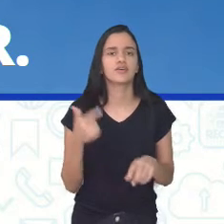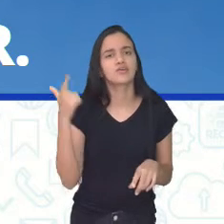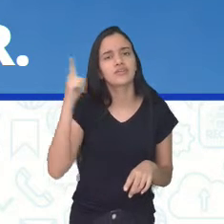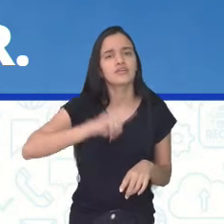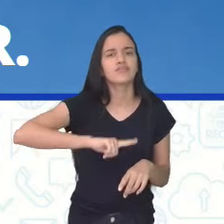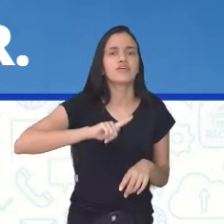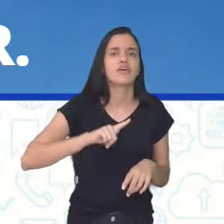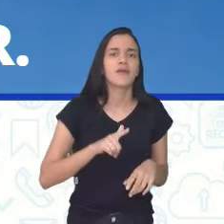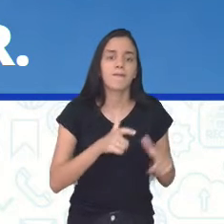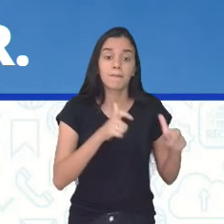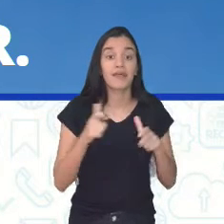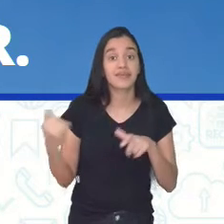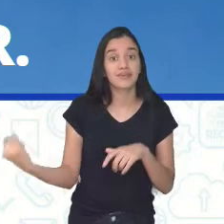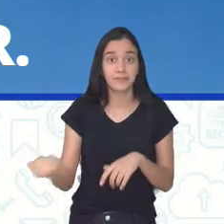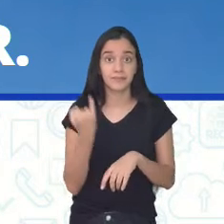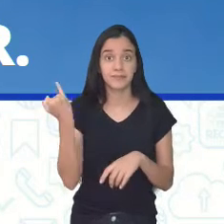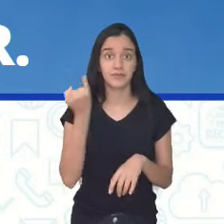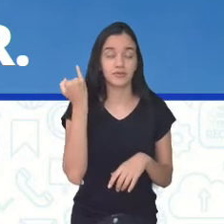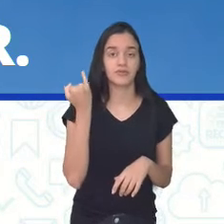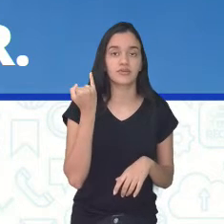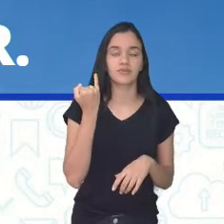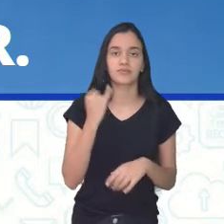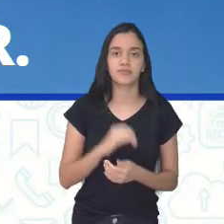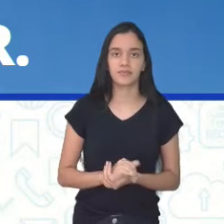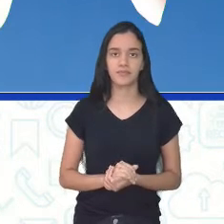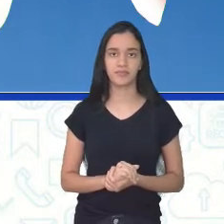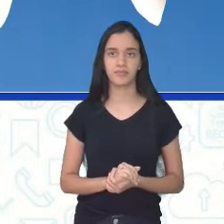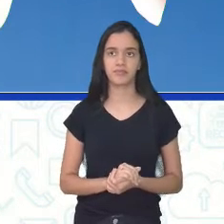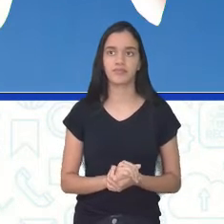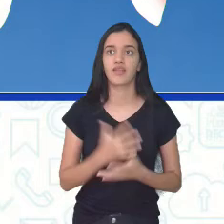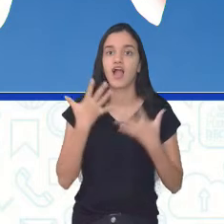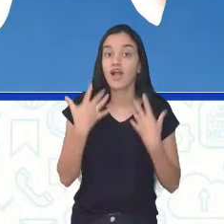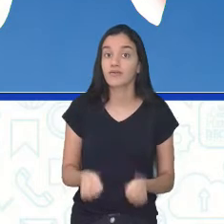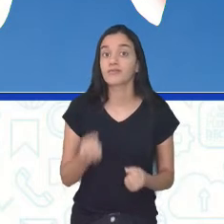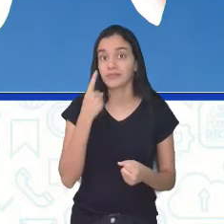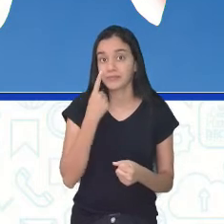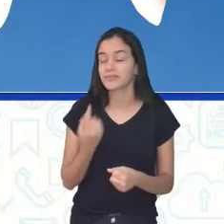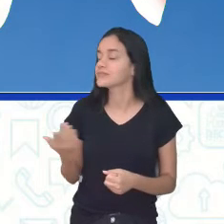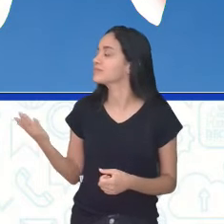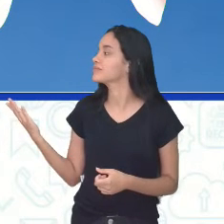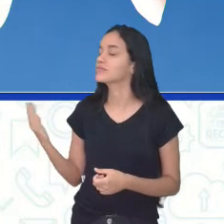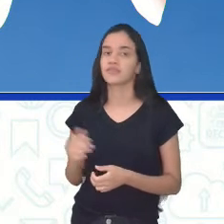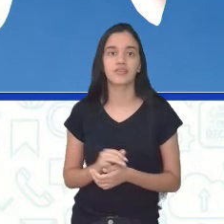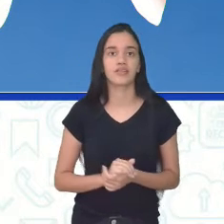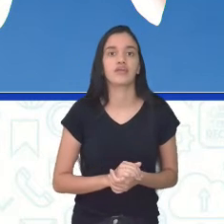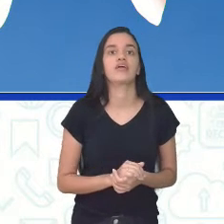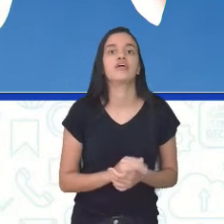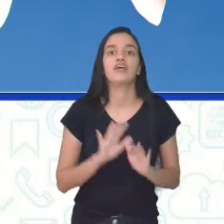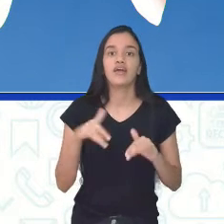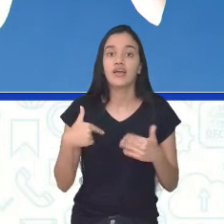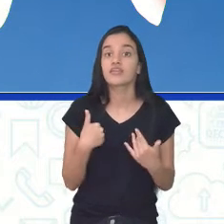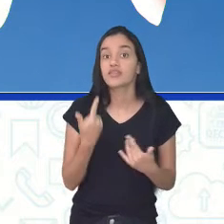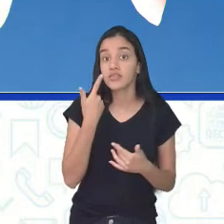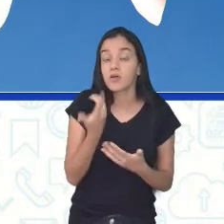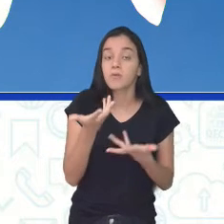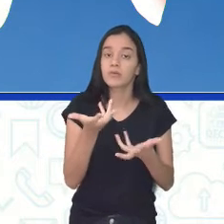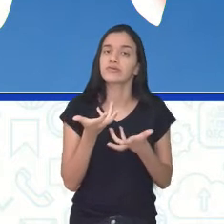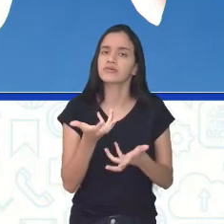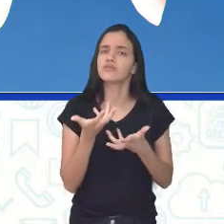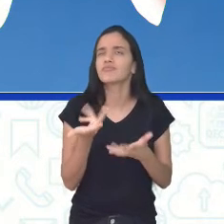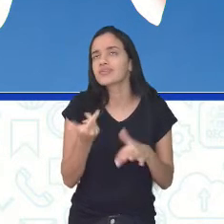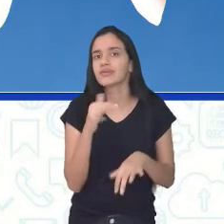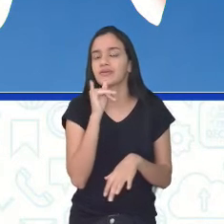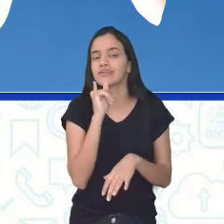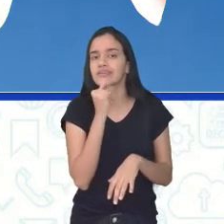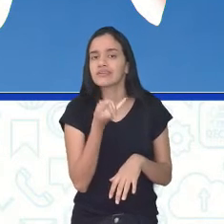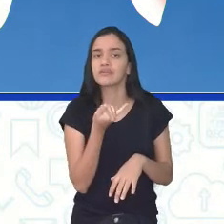posição é muito importante. Não é isso? Vamos mais? Ainda falando de órgãos. Então, o que é que eu tenho em relação